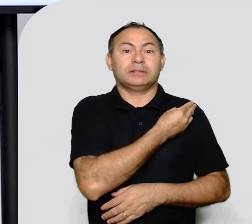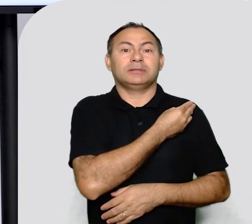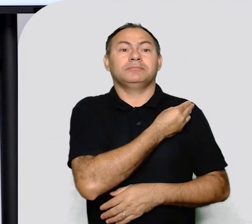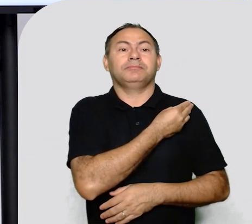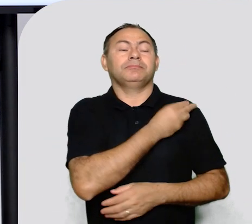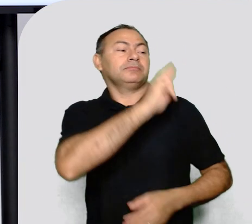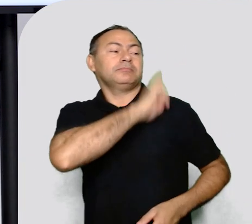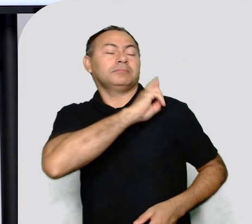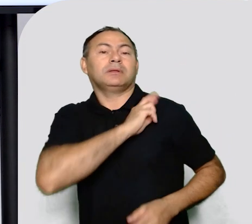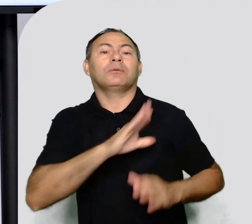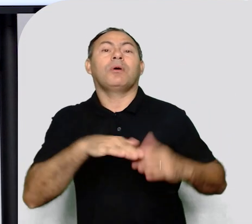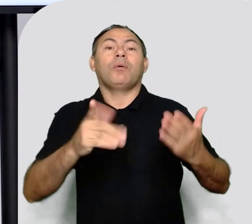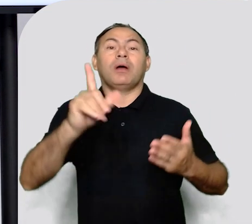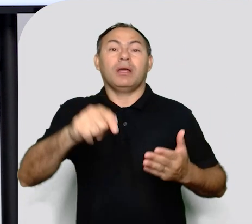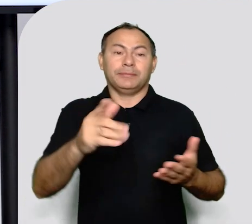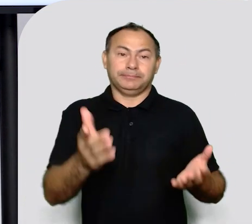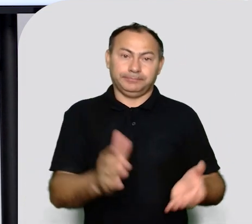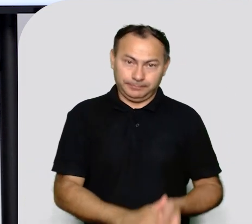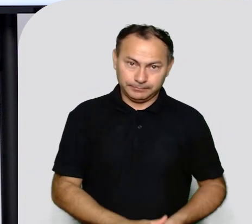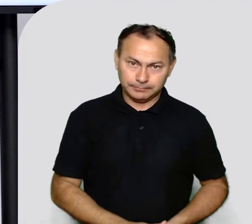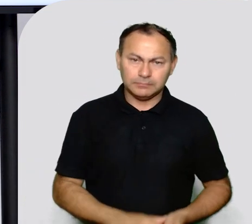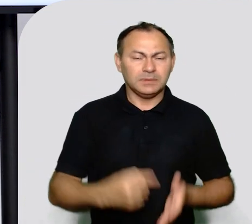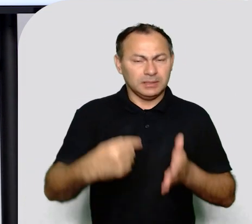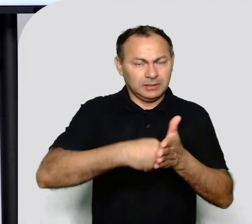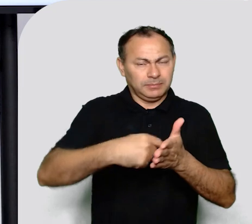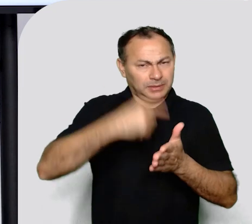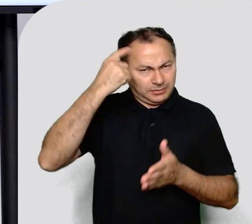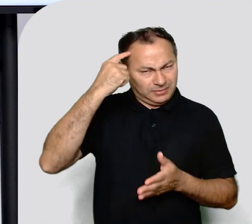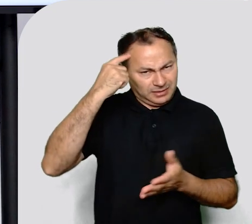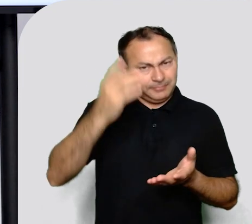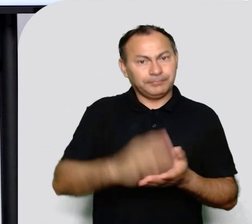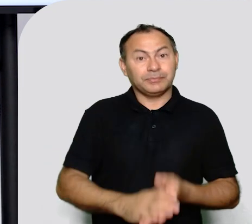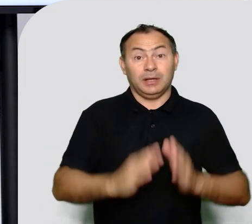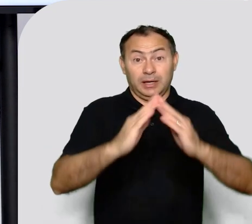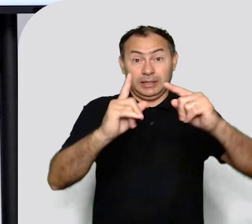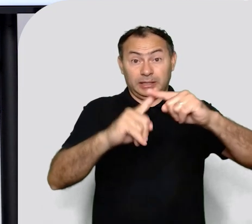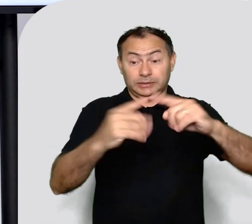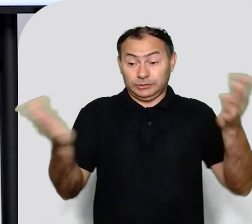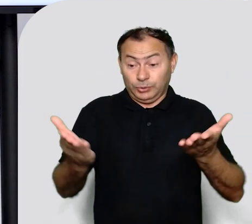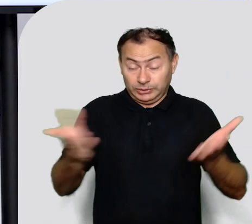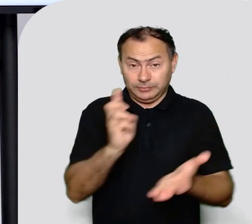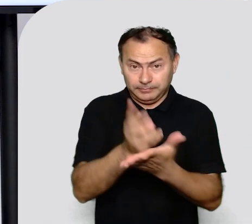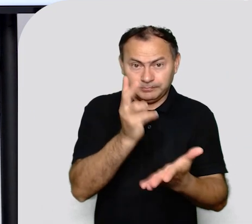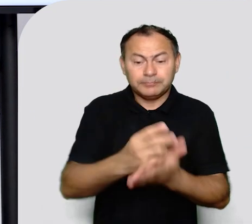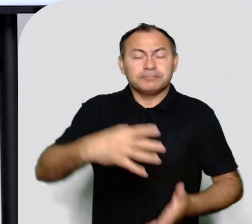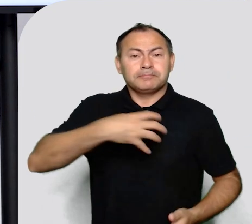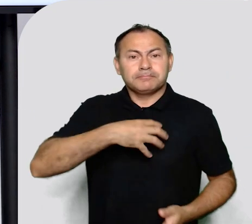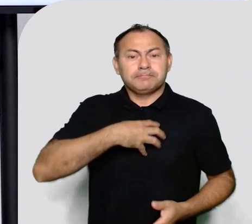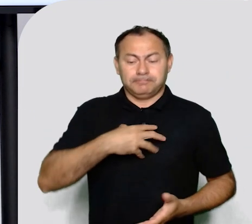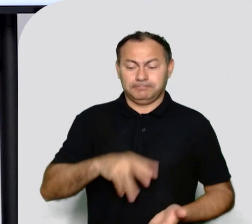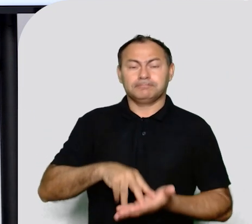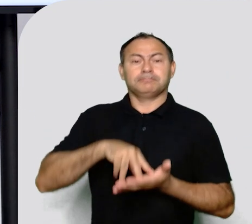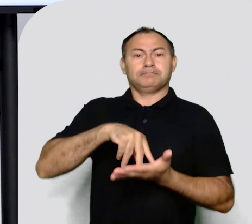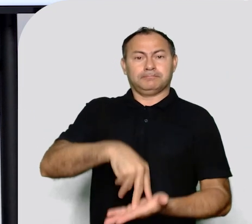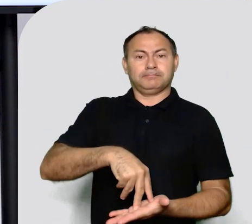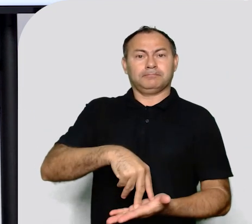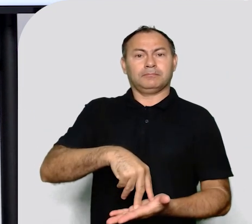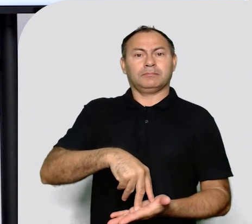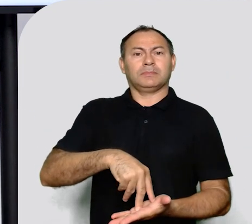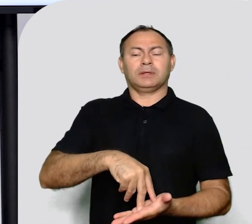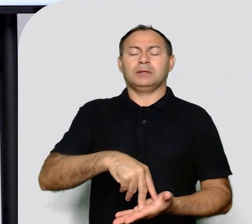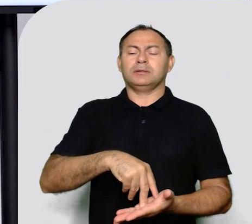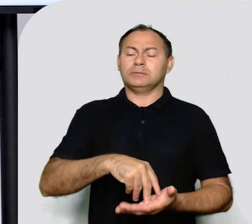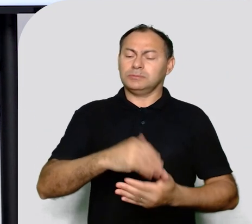nossas responsabilidades. A Igreja de hoje e de sempre se sente empenhada